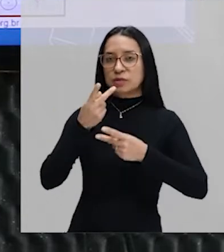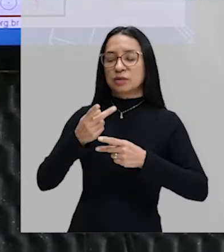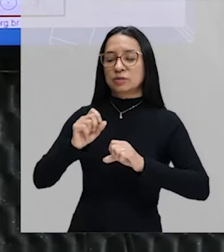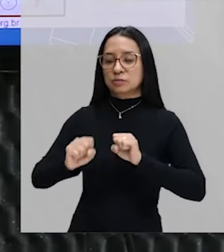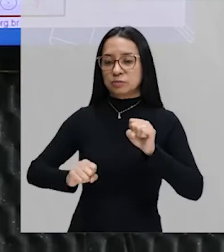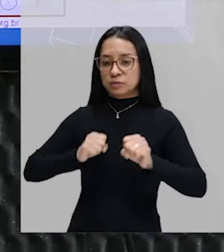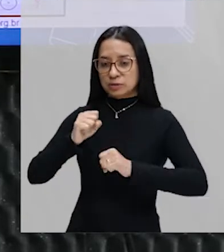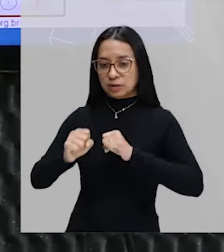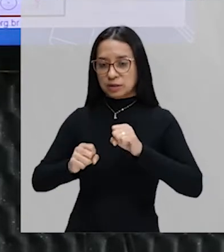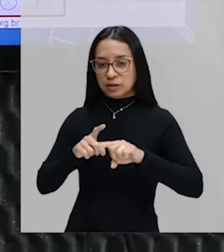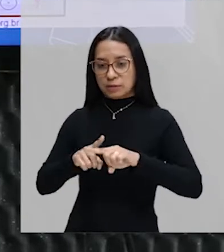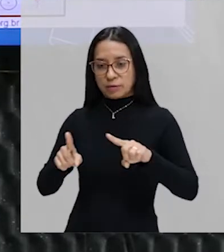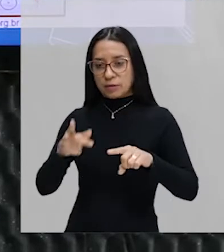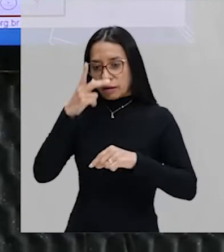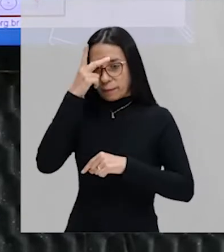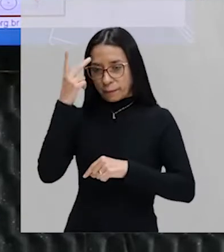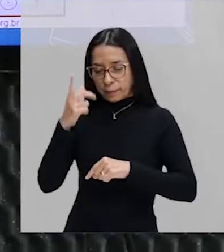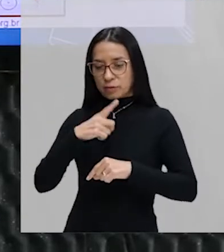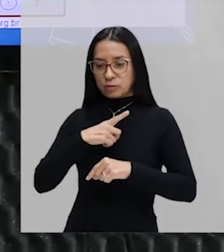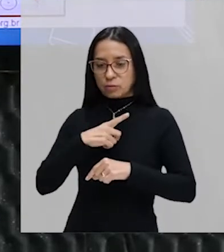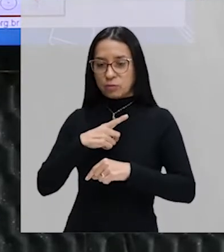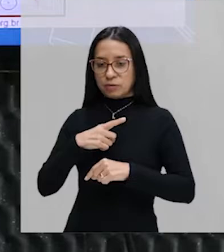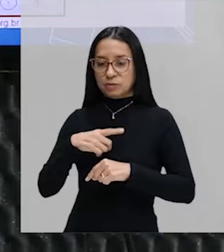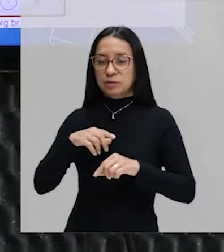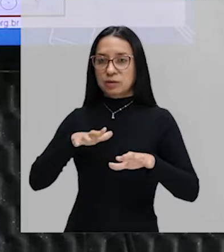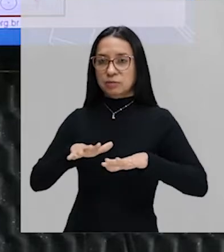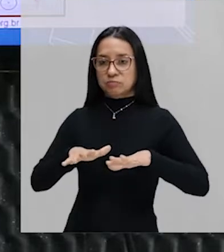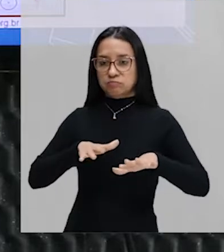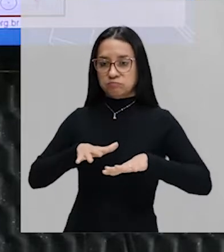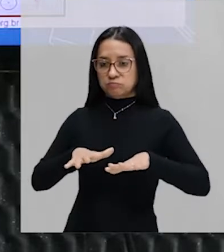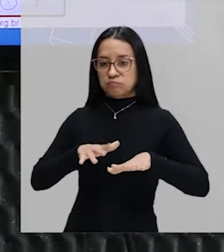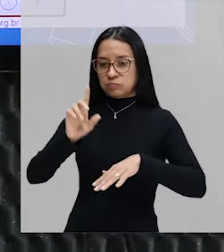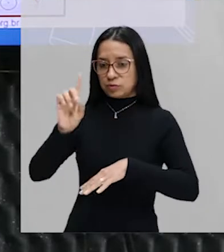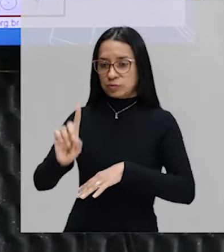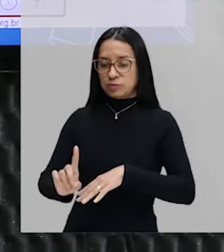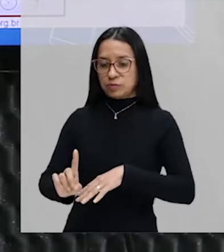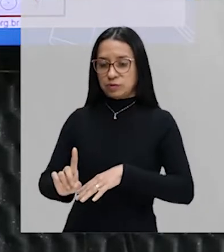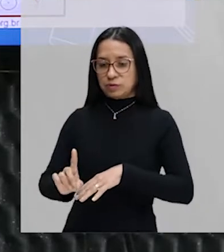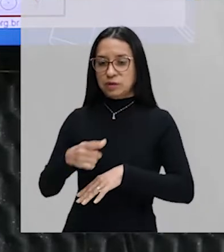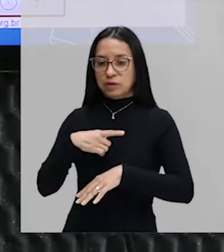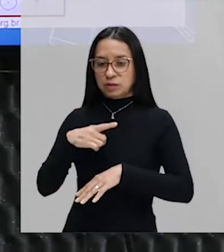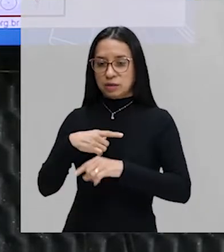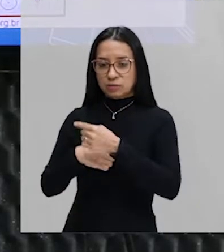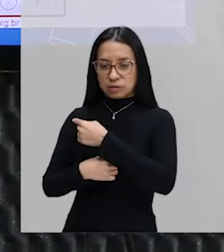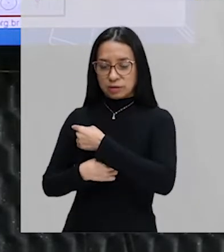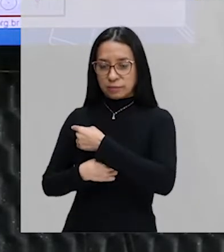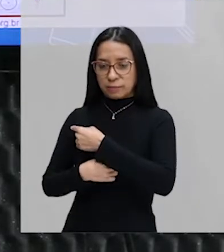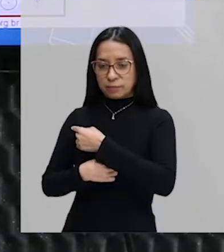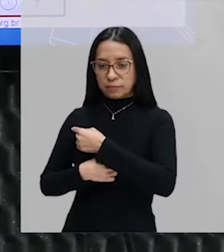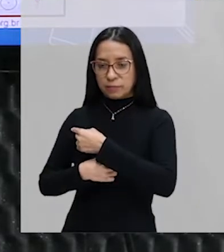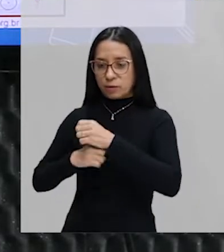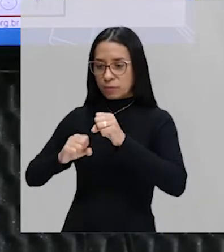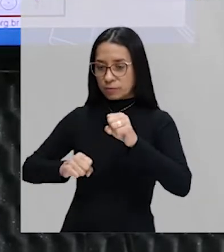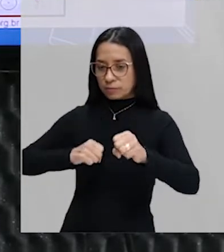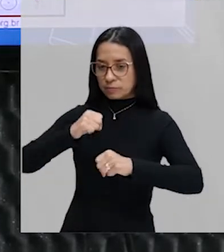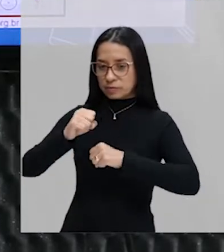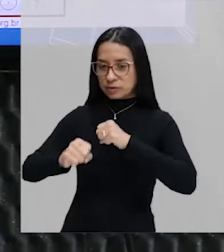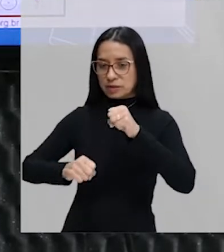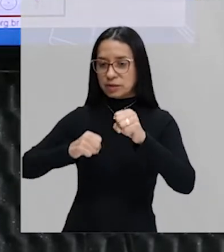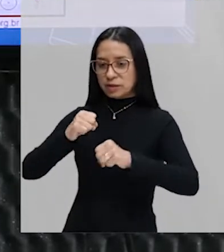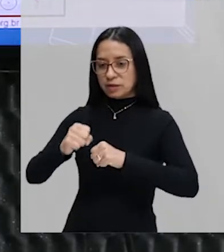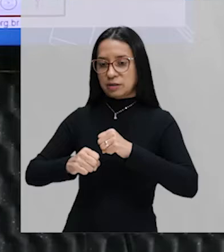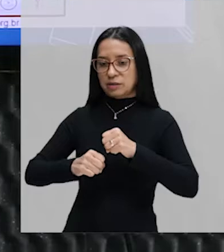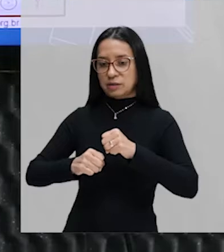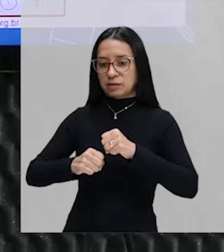tem uma deficiência locomotora, dos membros inferiores no caso, ela está com uma handbike, que é uma bicicleta que ela é pedalada com